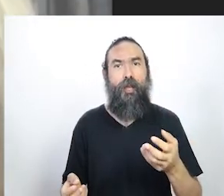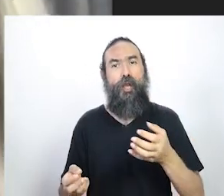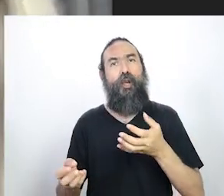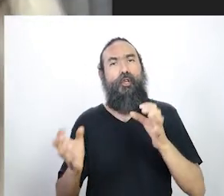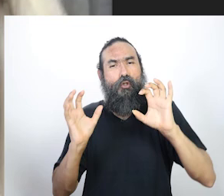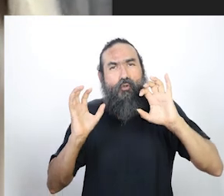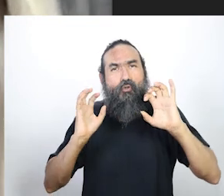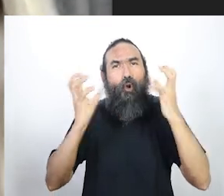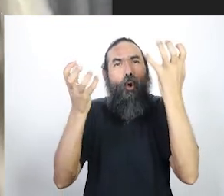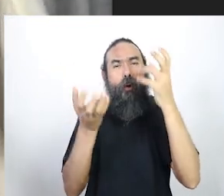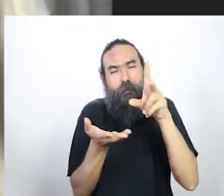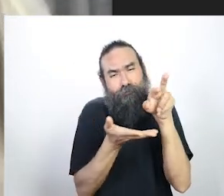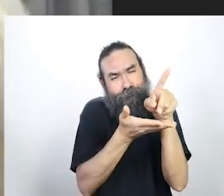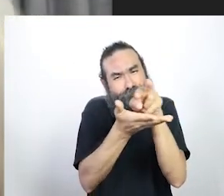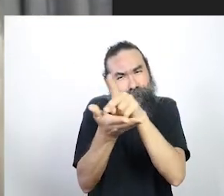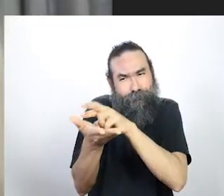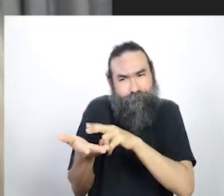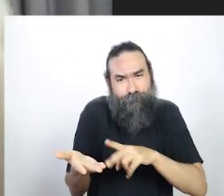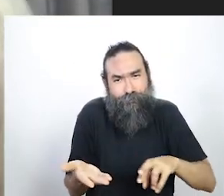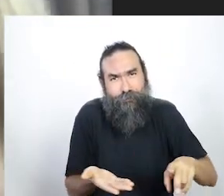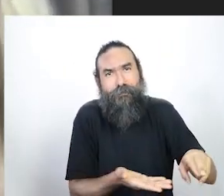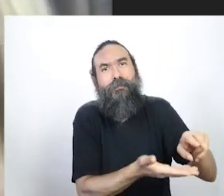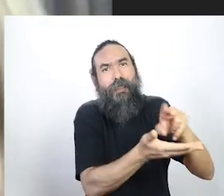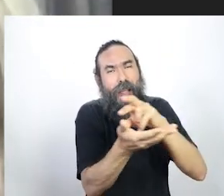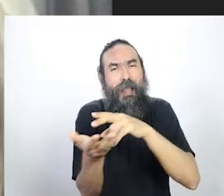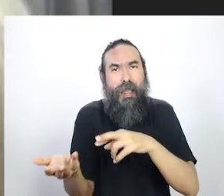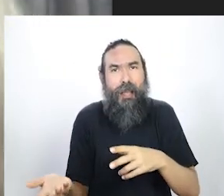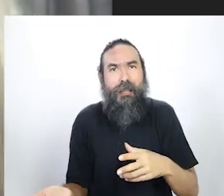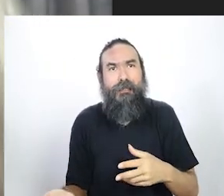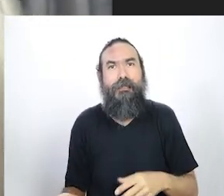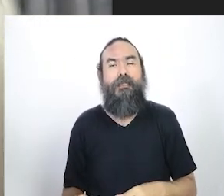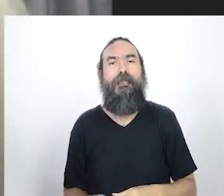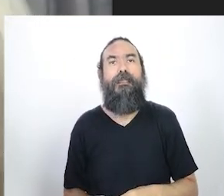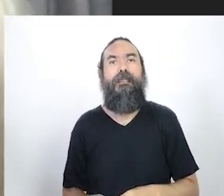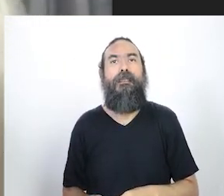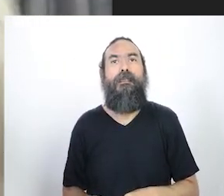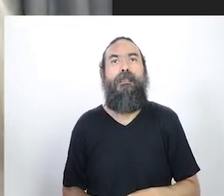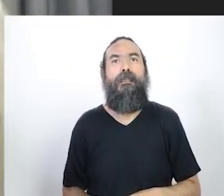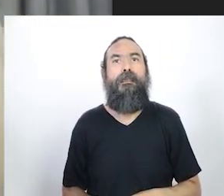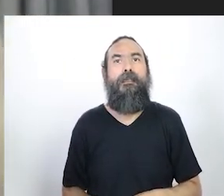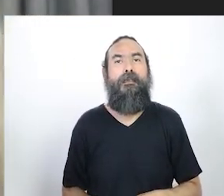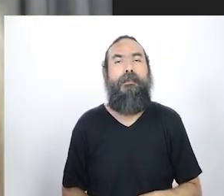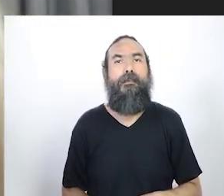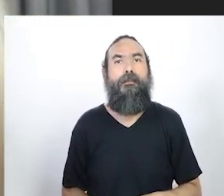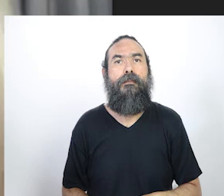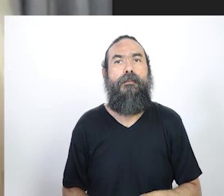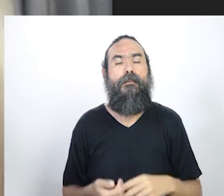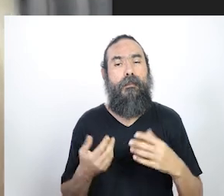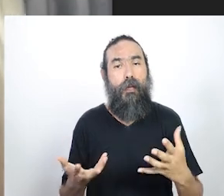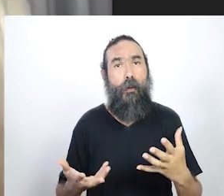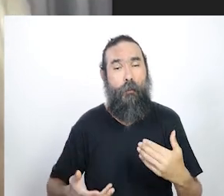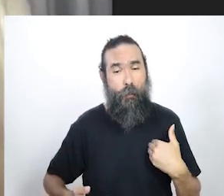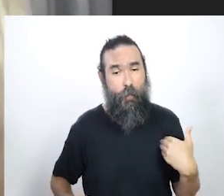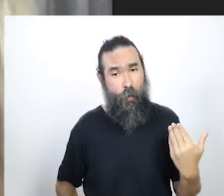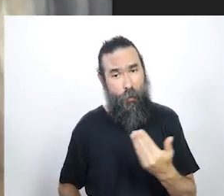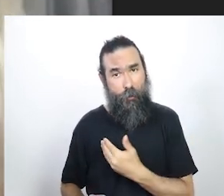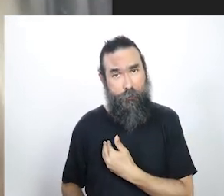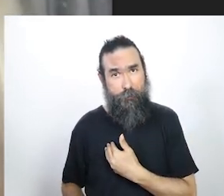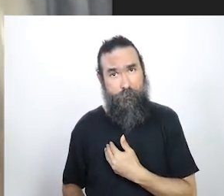ordens, né? Tanto um espetáculo erudito como hip-hop, como a cultura tradicional, enfim. Então, a